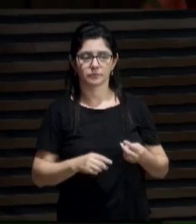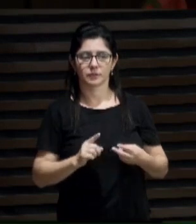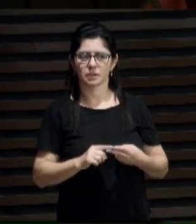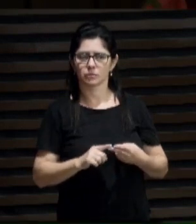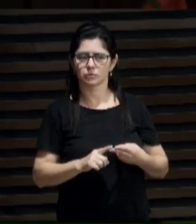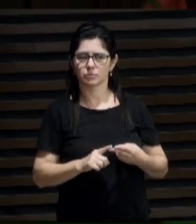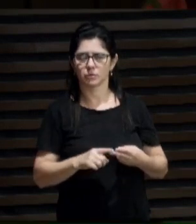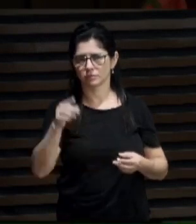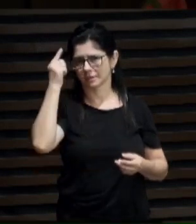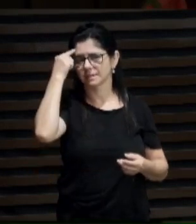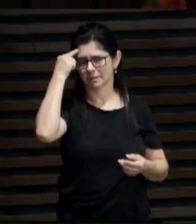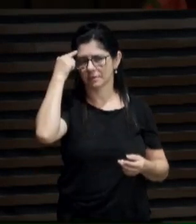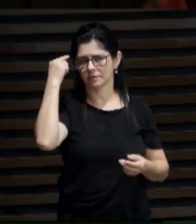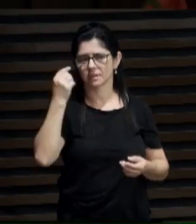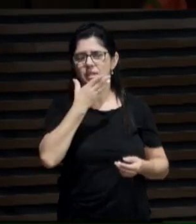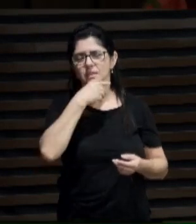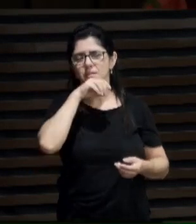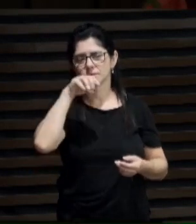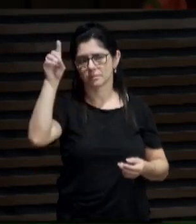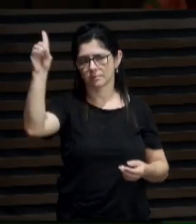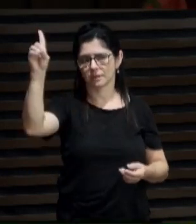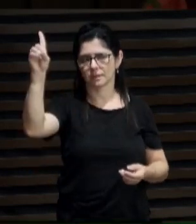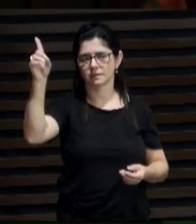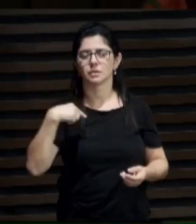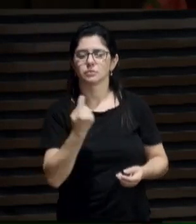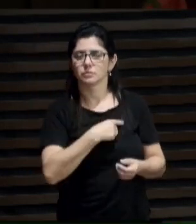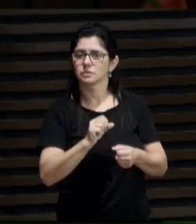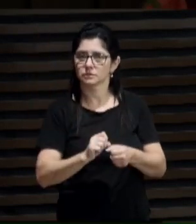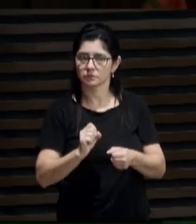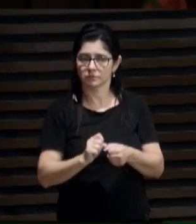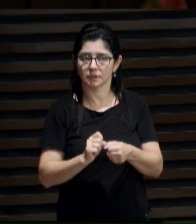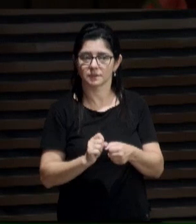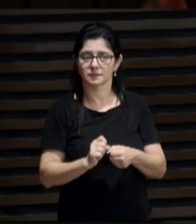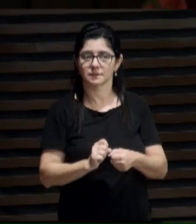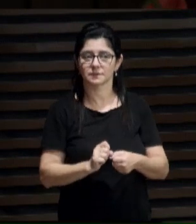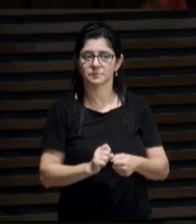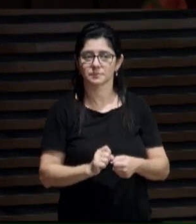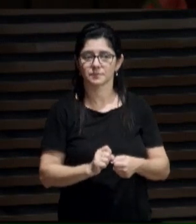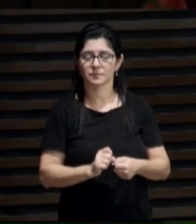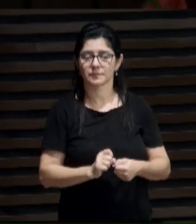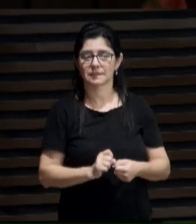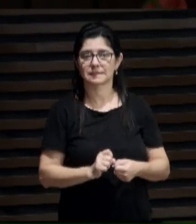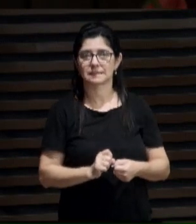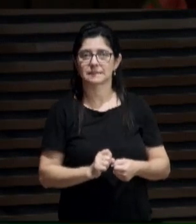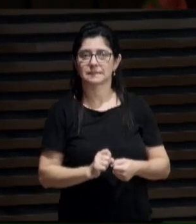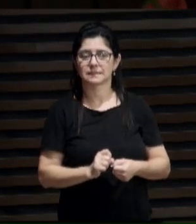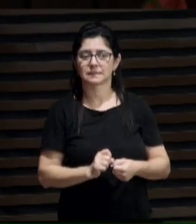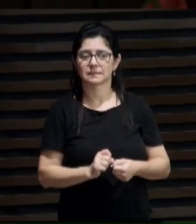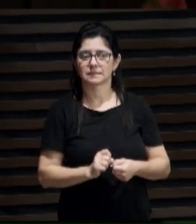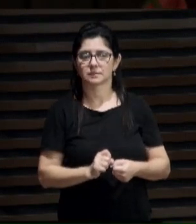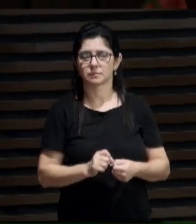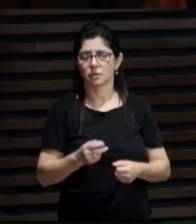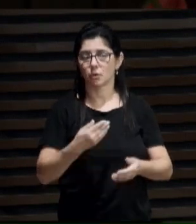que Deus Pai nos fez propícios a Ele por meio do sacrifício do seu Filho. E